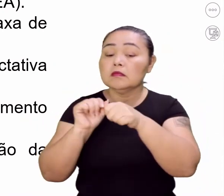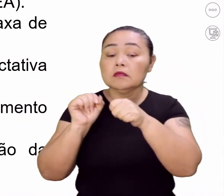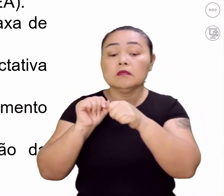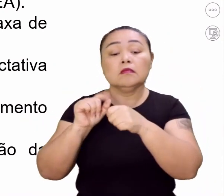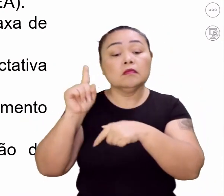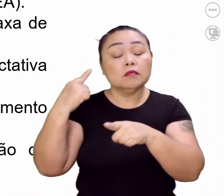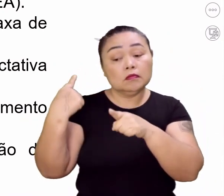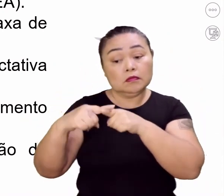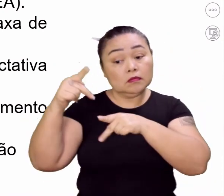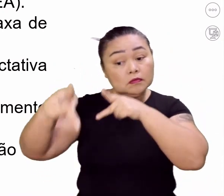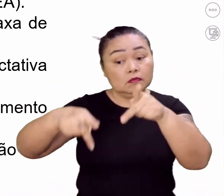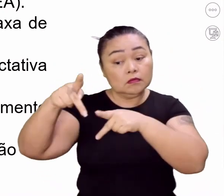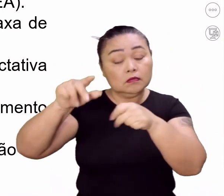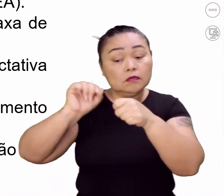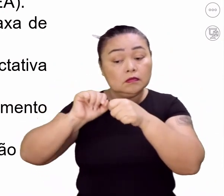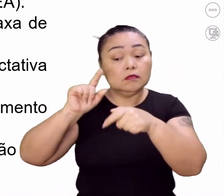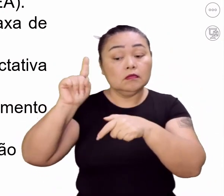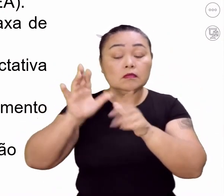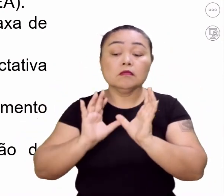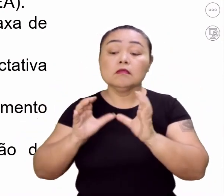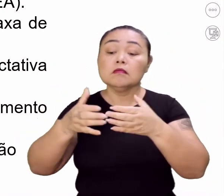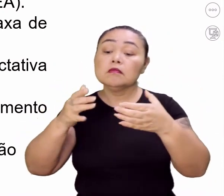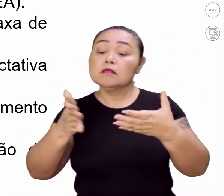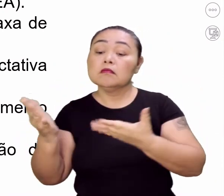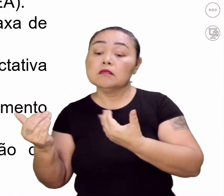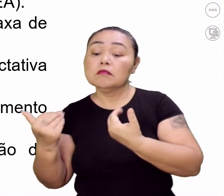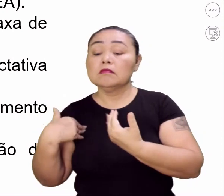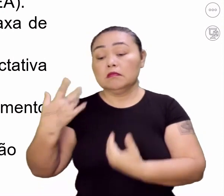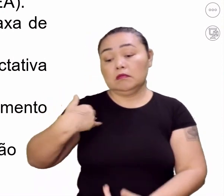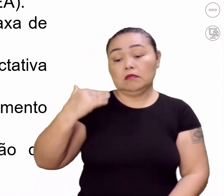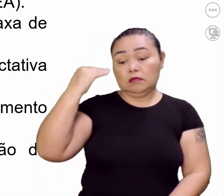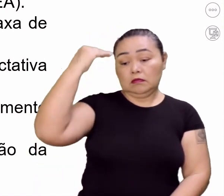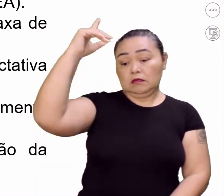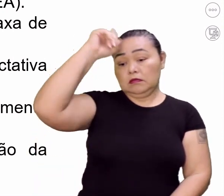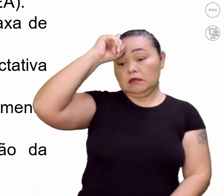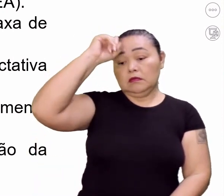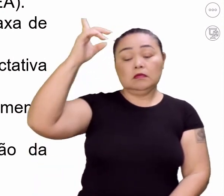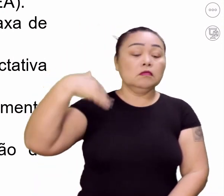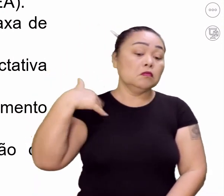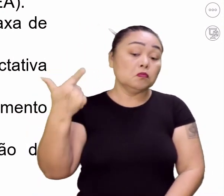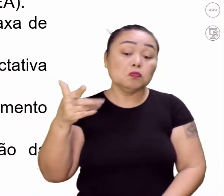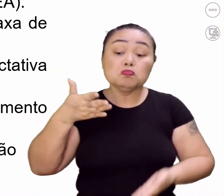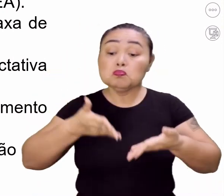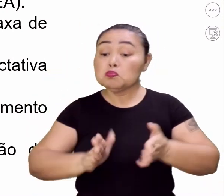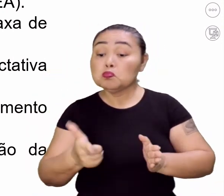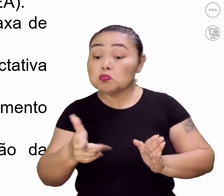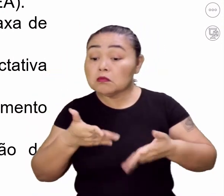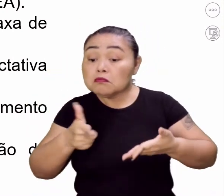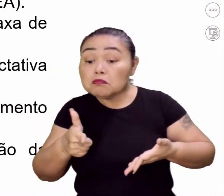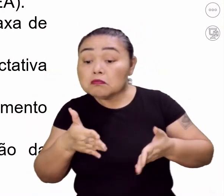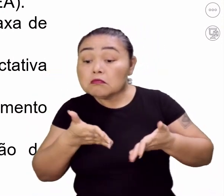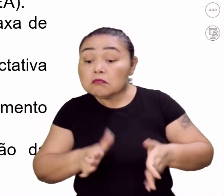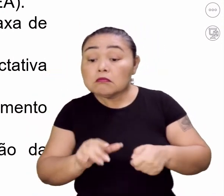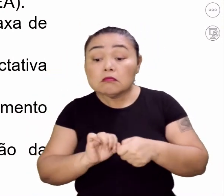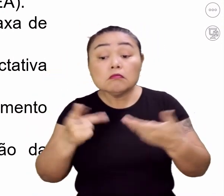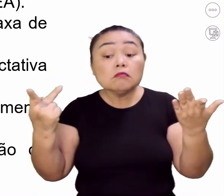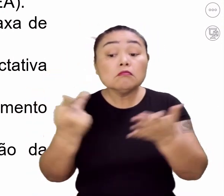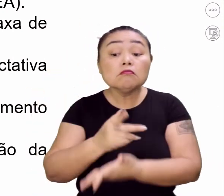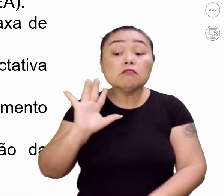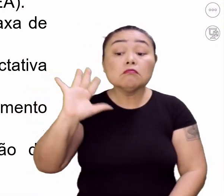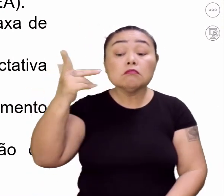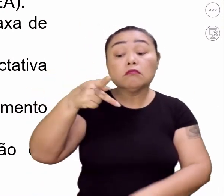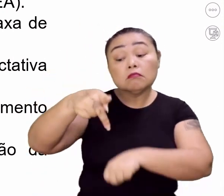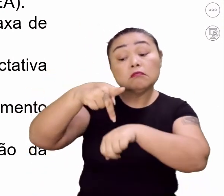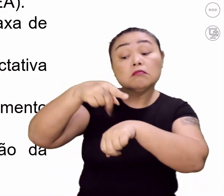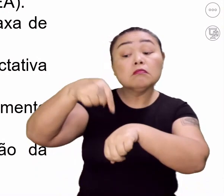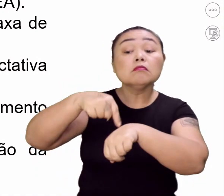população economicamente ativa ela é formada por jovens e adultos. Isso. Se não está tendo nascimento, o que vai acontecer nesse país? Ele